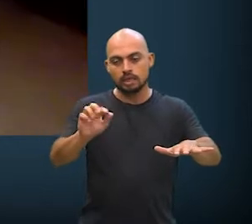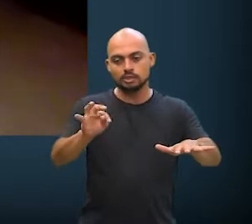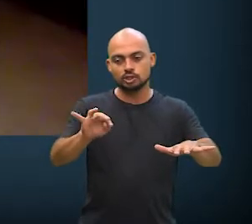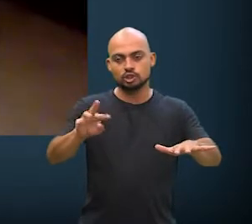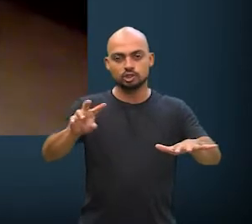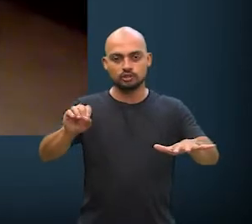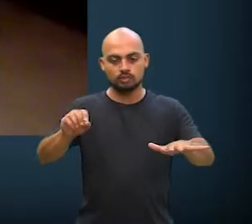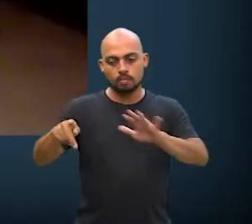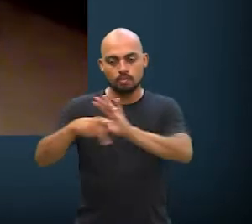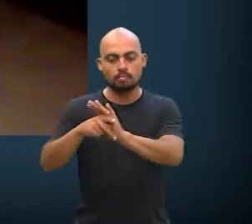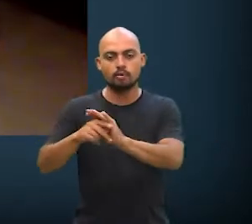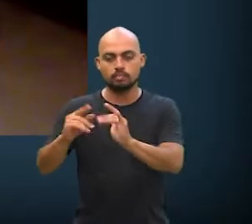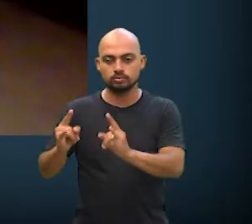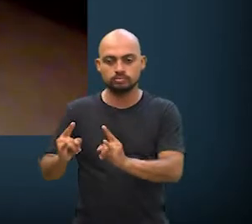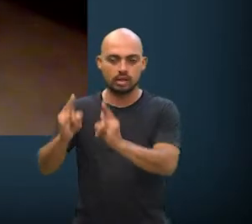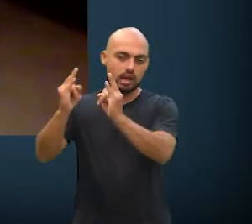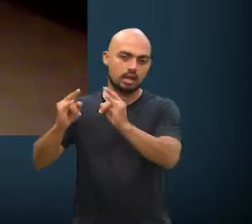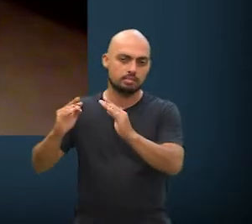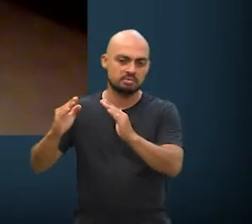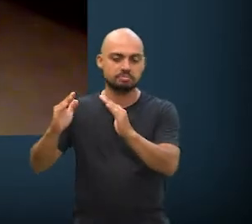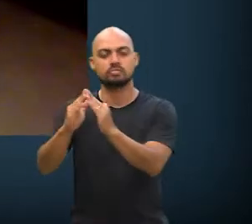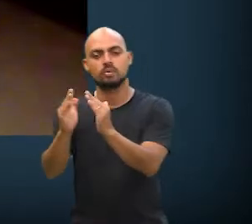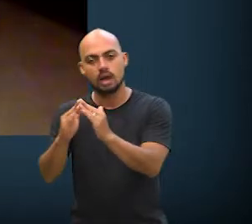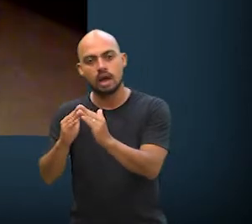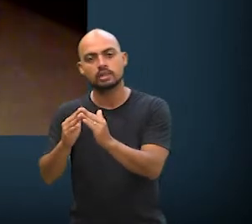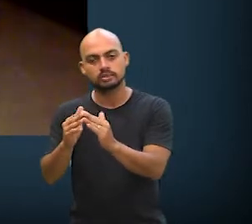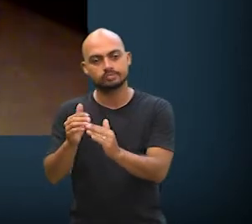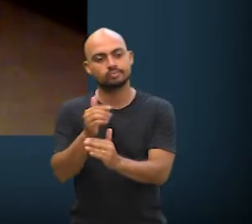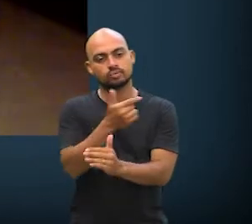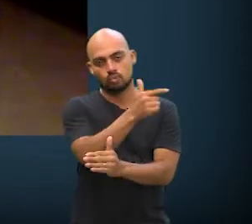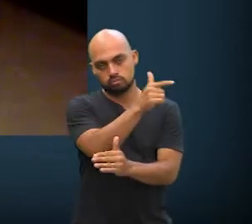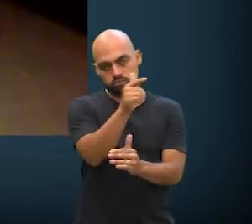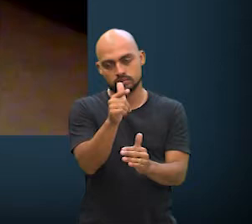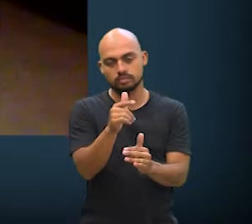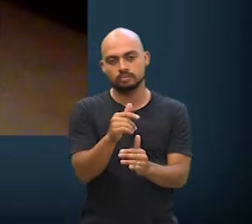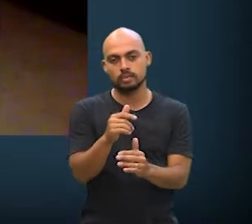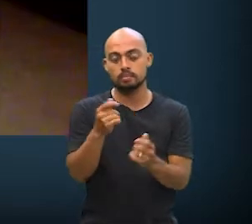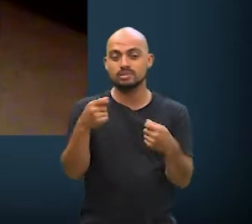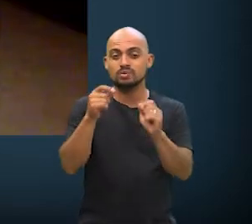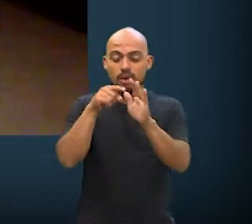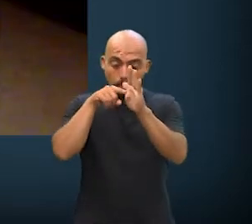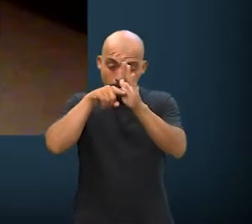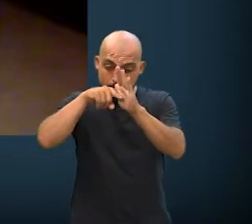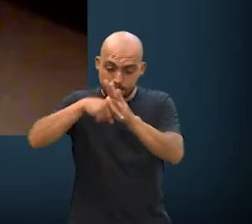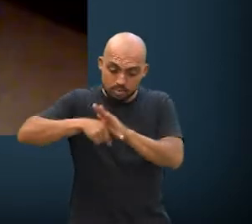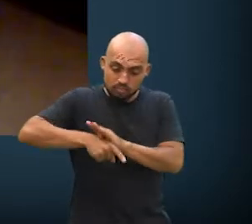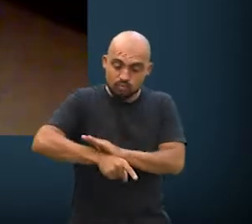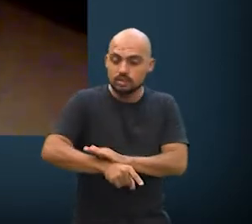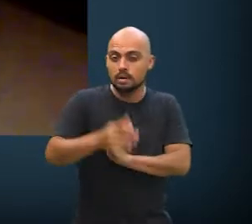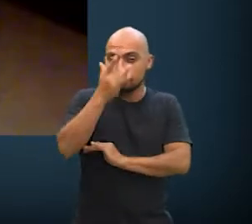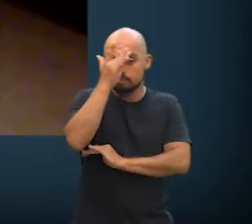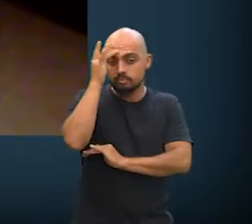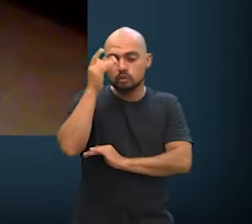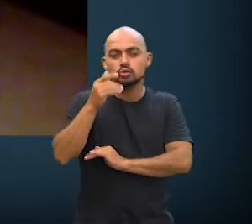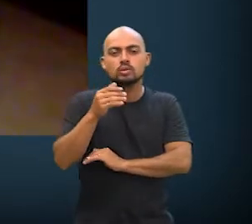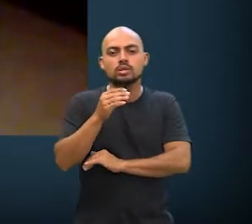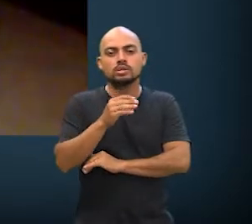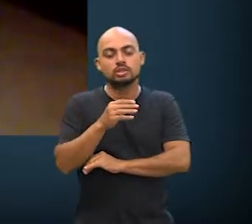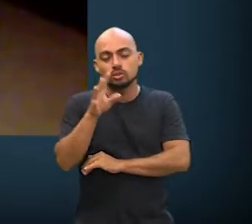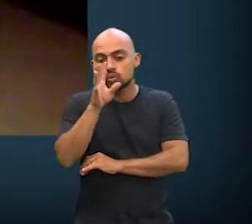imobiliários, quanto os imobiliários. Então, é bem mais a gente se aprofundar no que exatamente o que a pessoa quer saber sobre